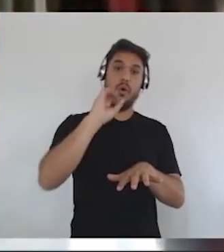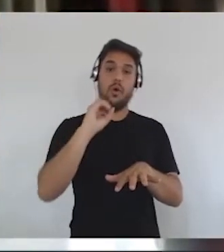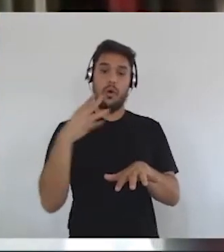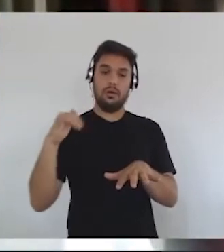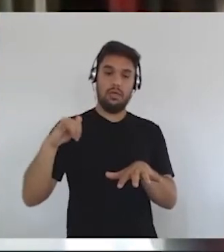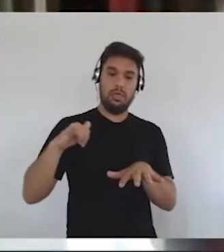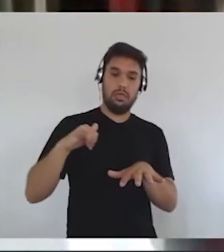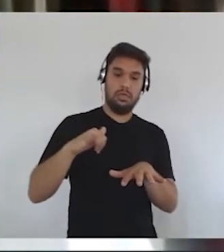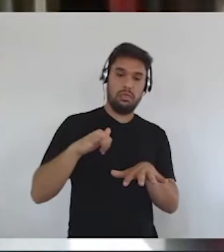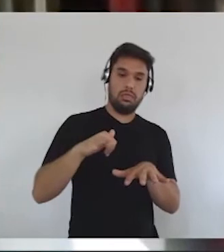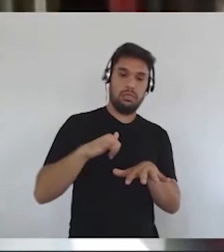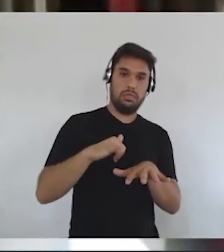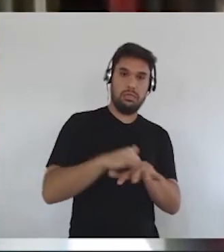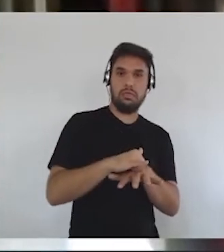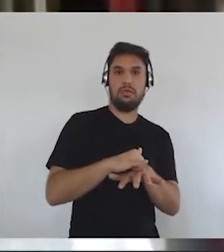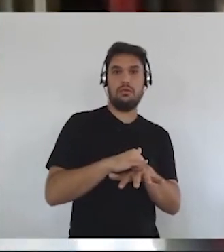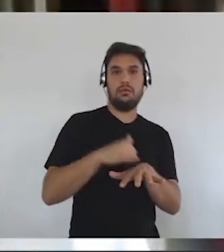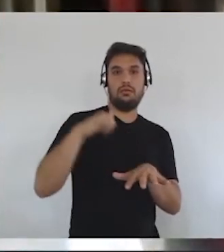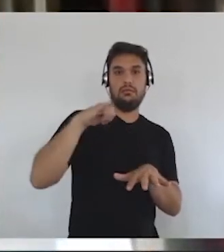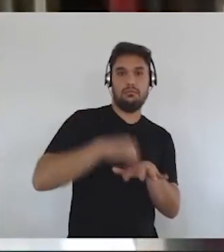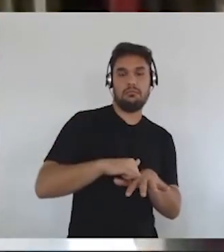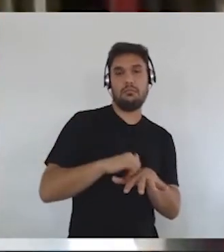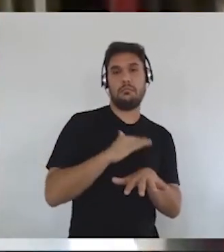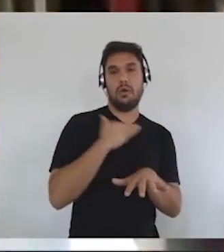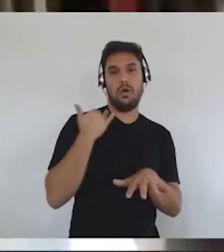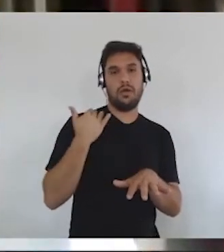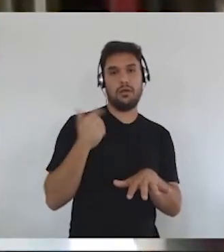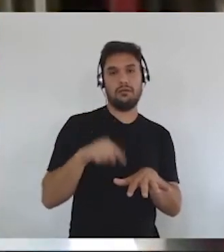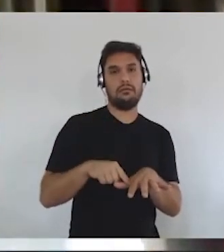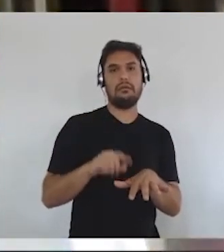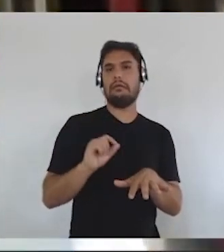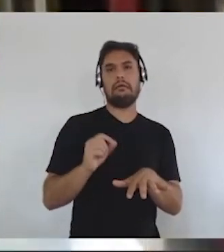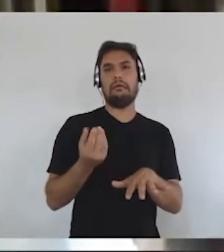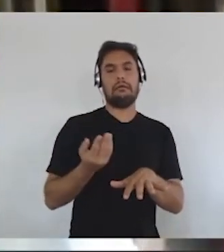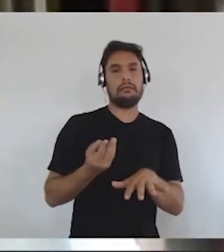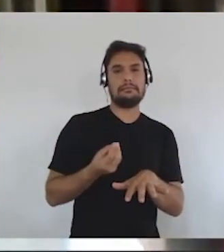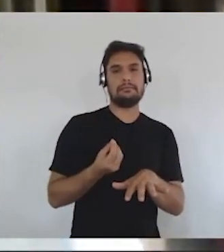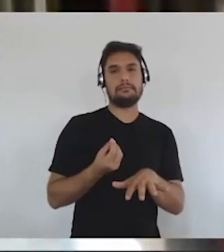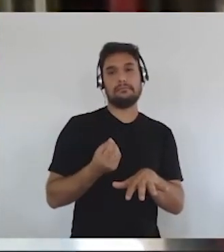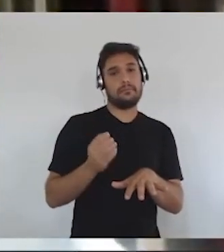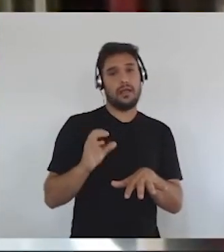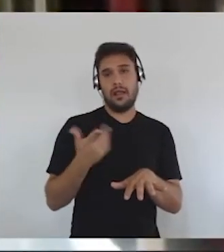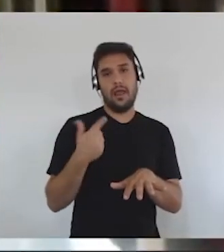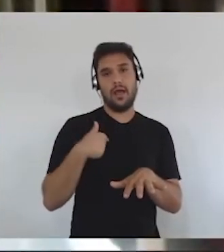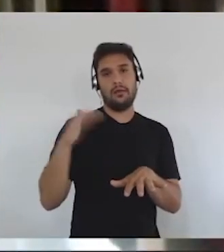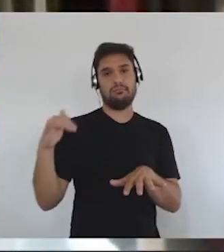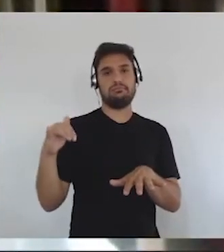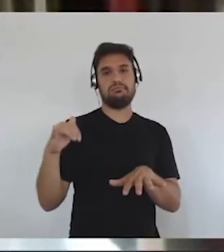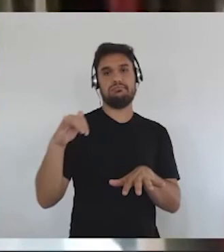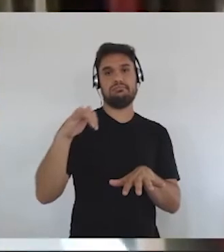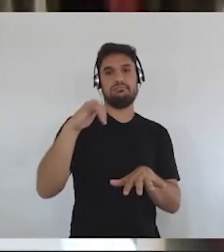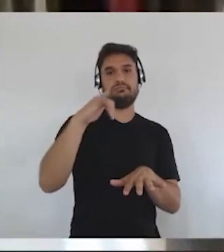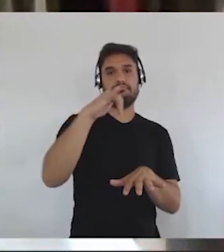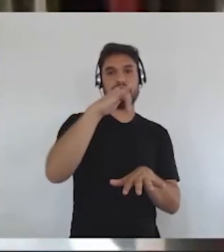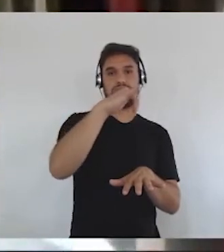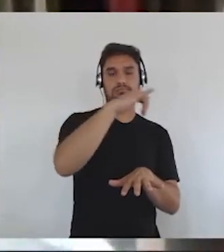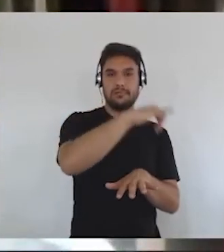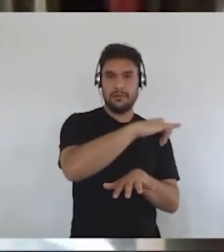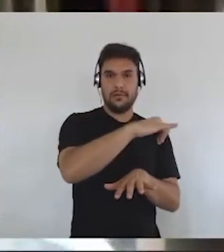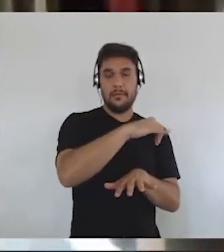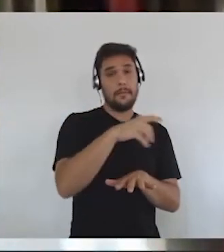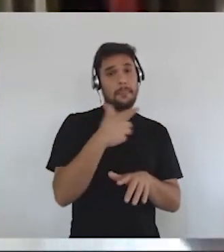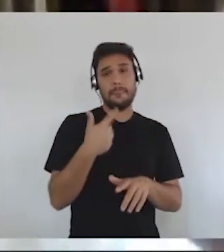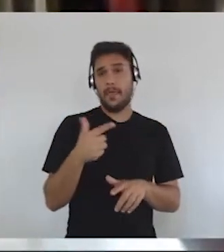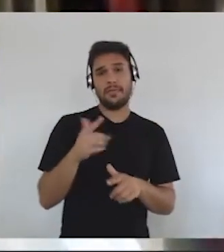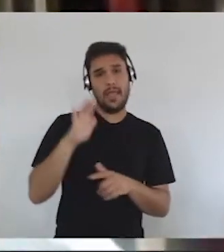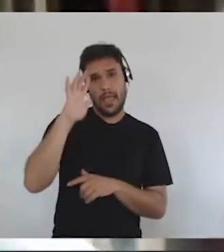eu derrubo uma aeronave com 400 passageiros. O que eu faço? É evidente que eu sobrevoo o território russo. Então, não há